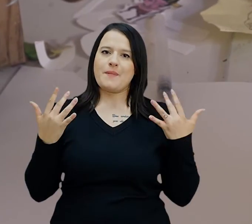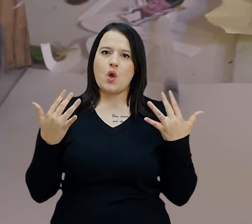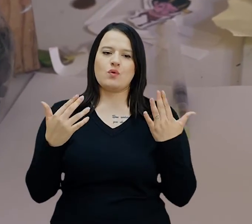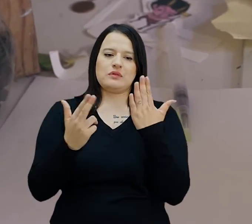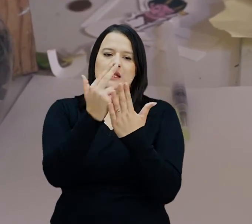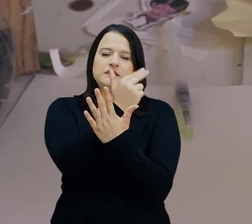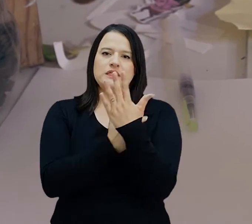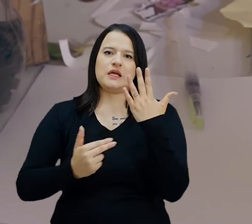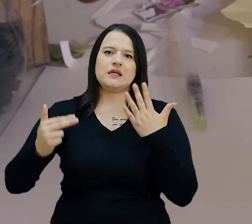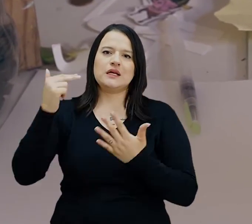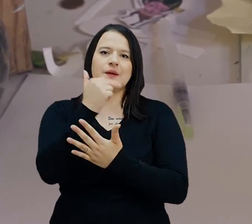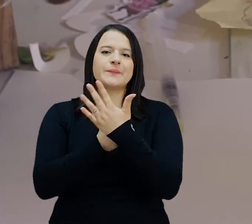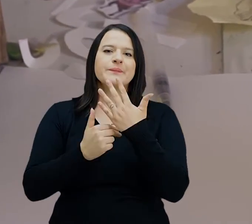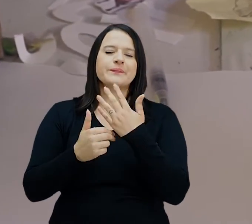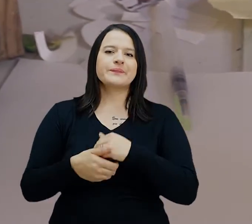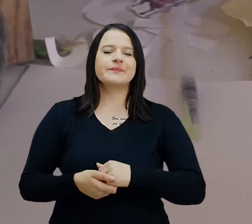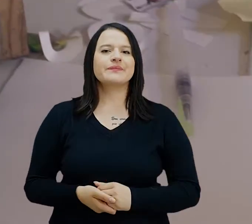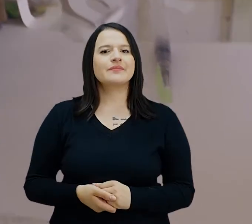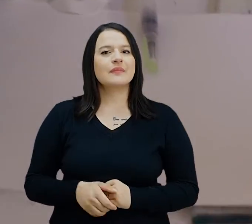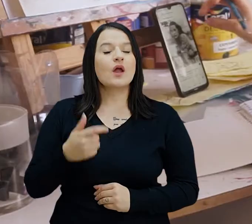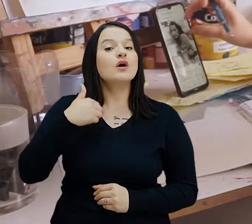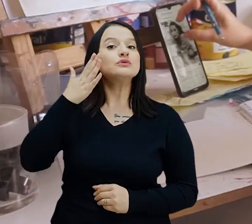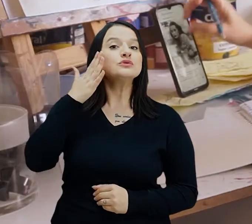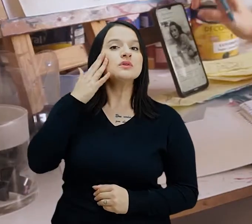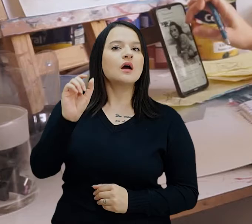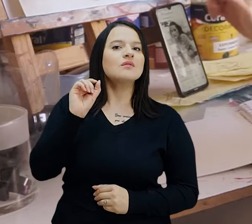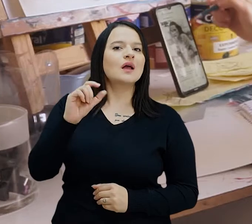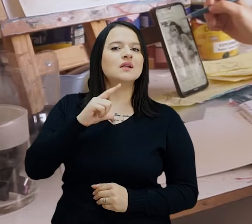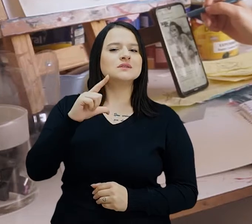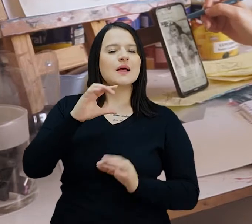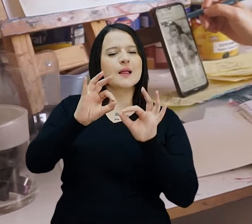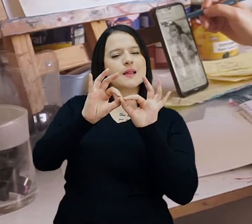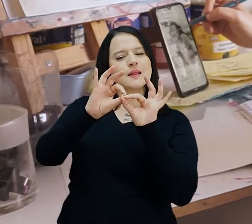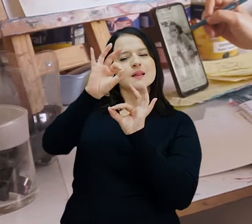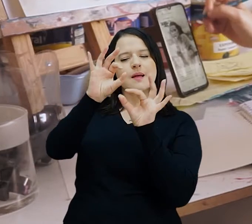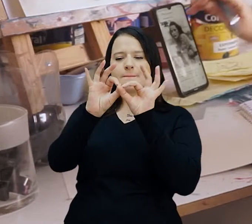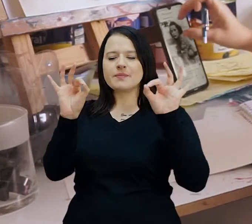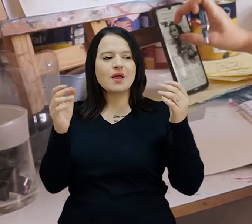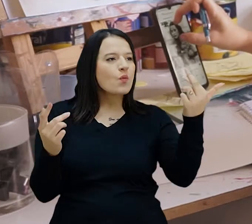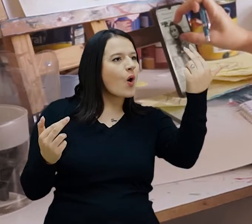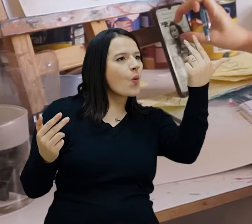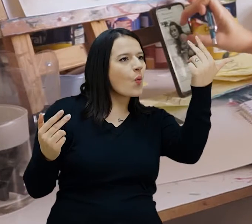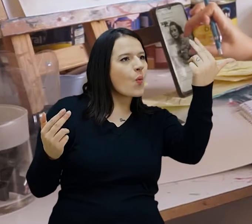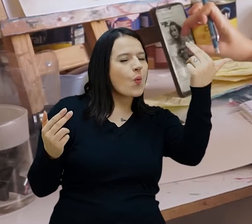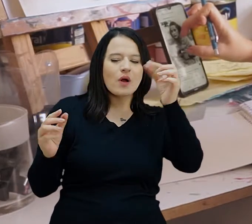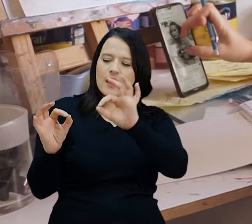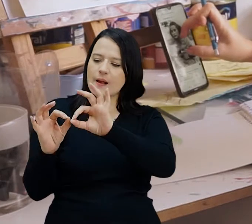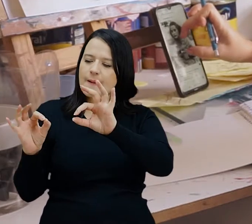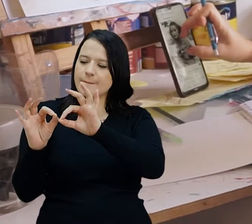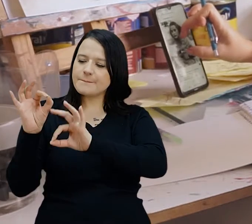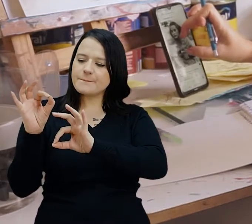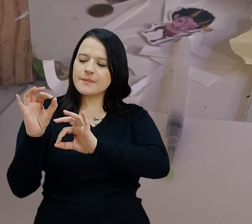no meu trabalho, então eu vou fazer esse pedaço aqui. Então eu sei que aqui, ó, tem esse